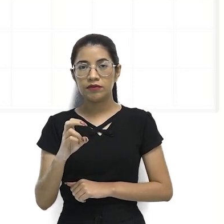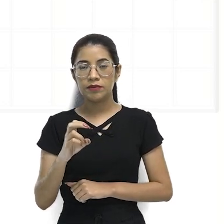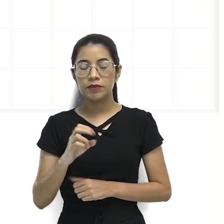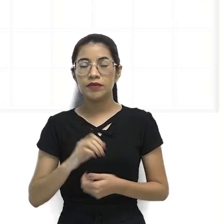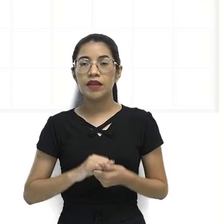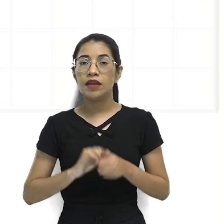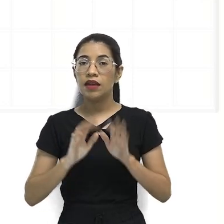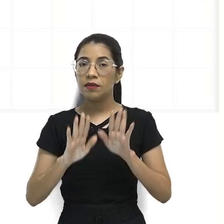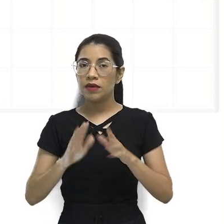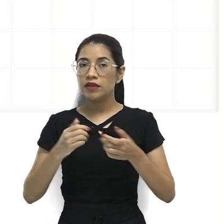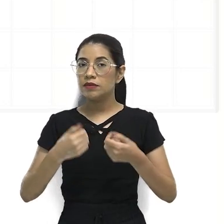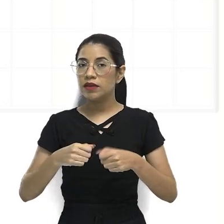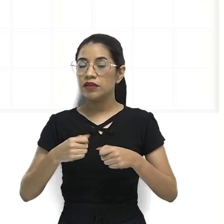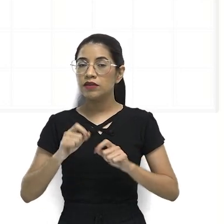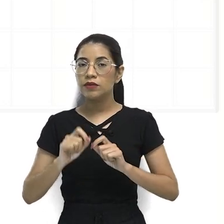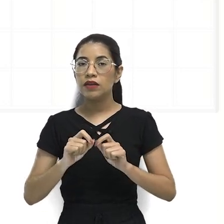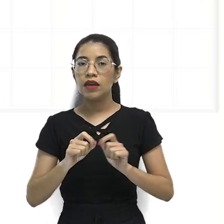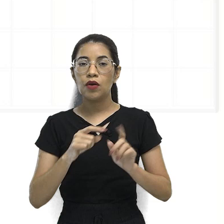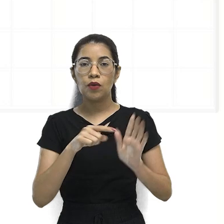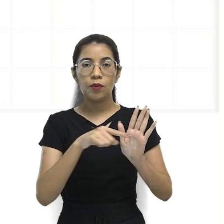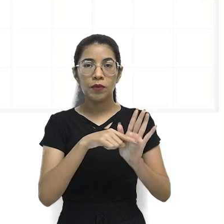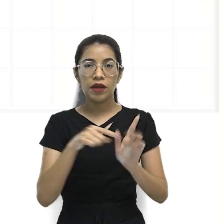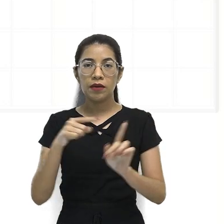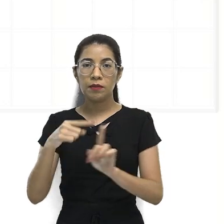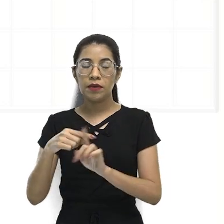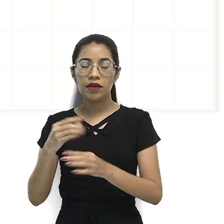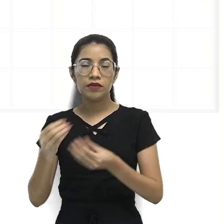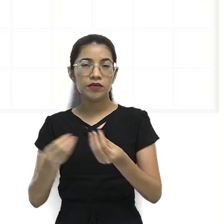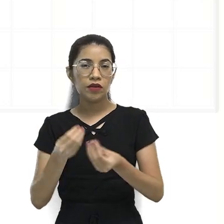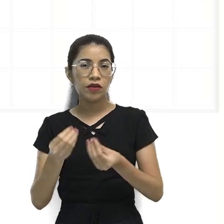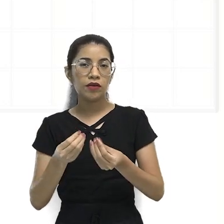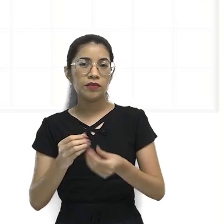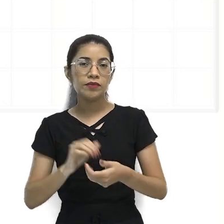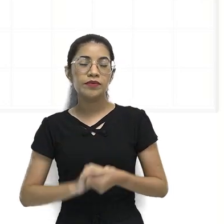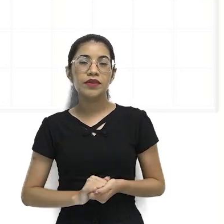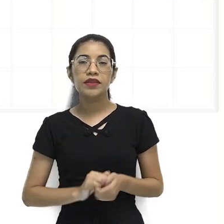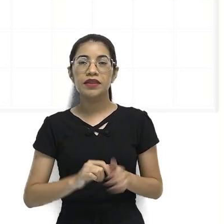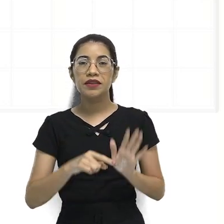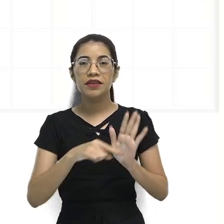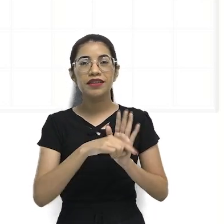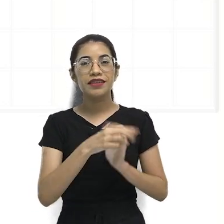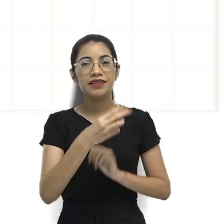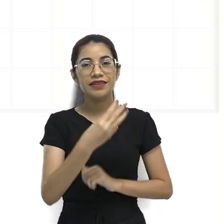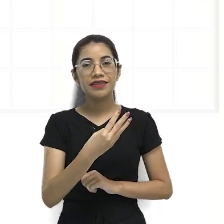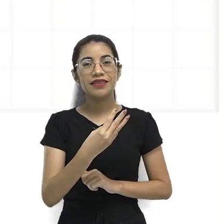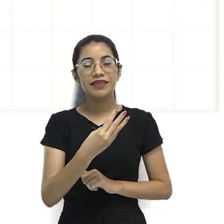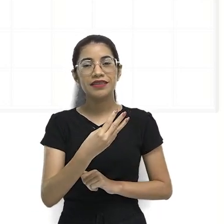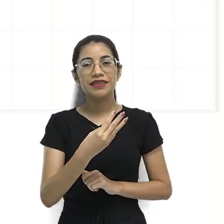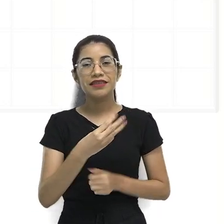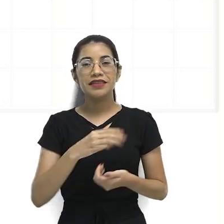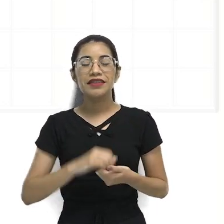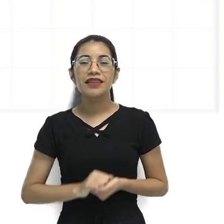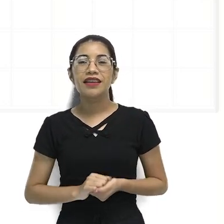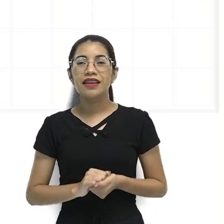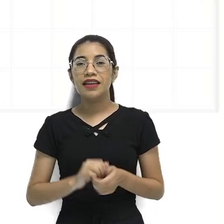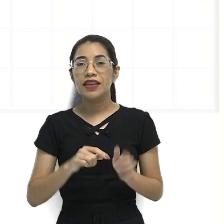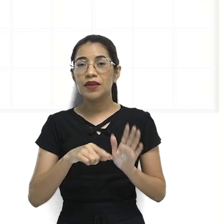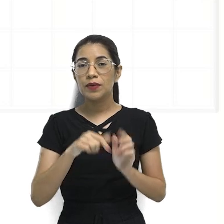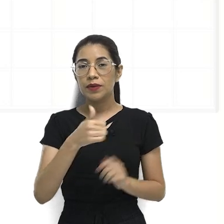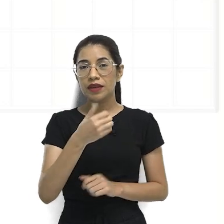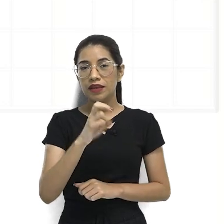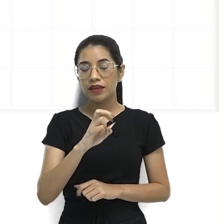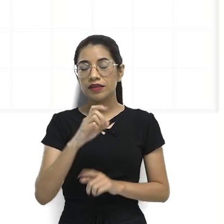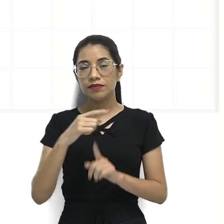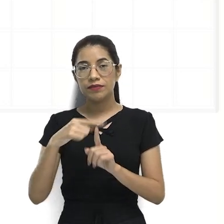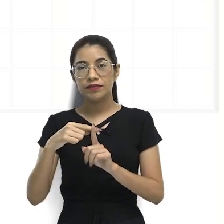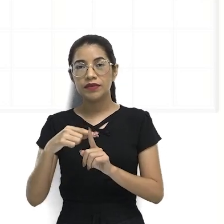45. Só que eu preciso fazer o joguinho de sinal, não esquece, tá? Como o 3 ele é negativo e o 15 é positivo, mais vezes